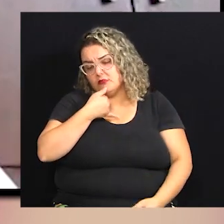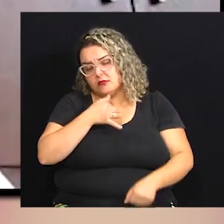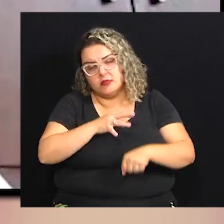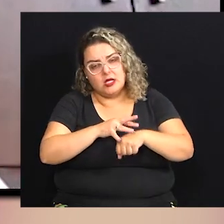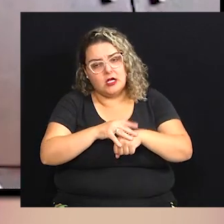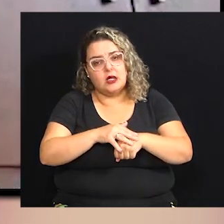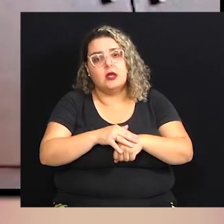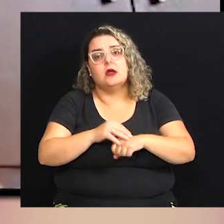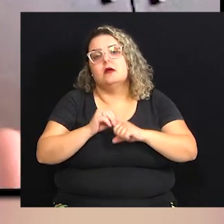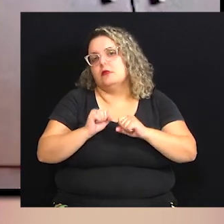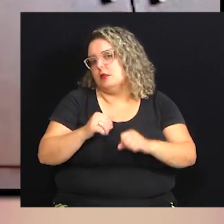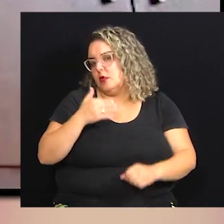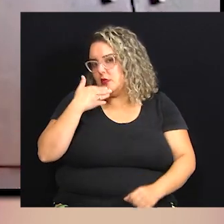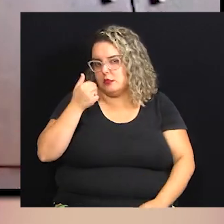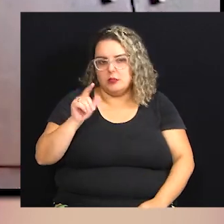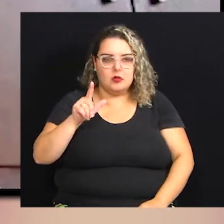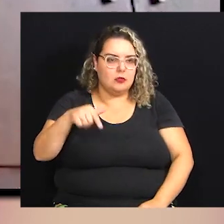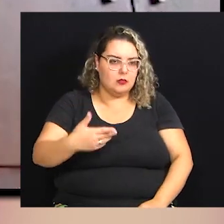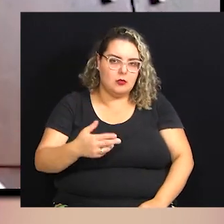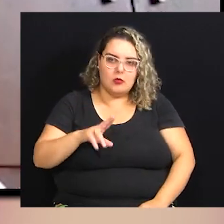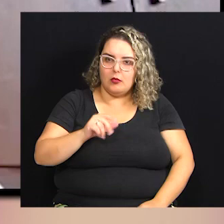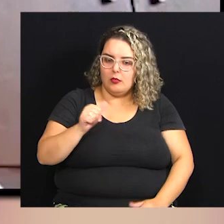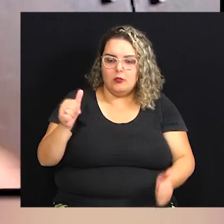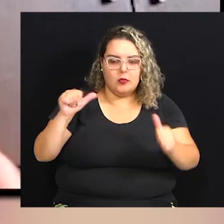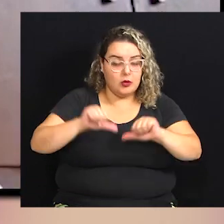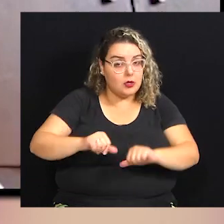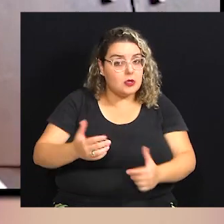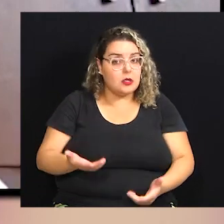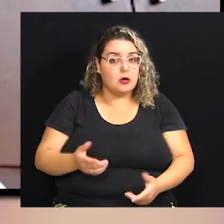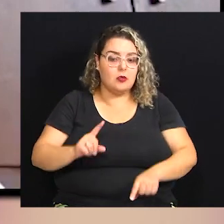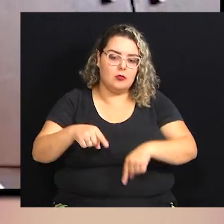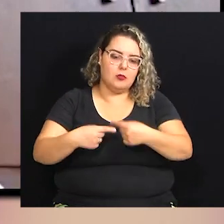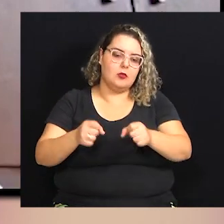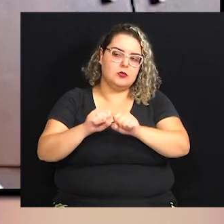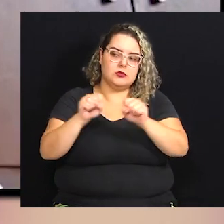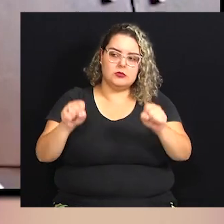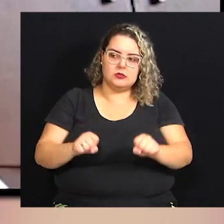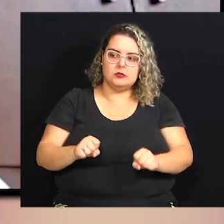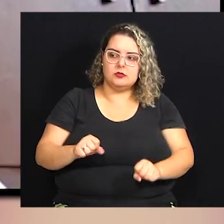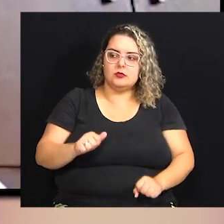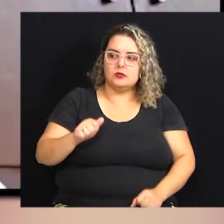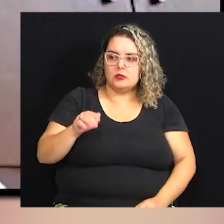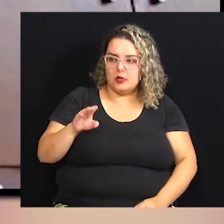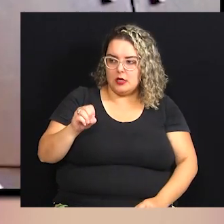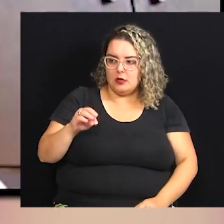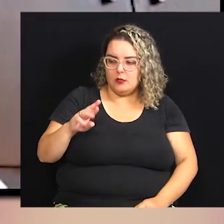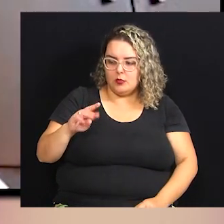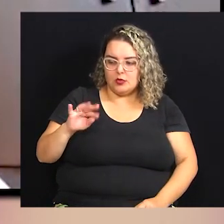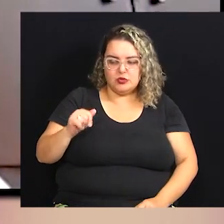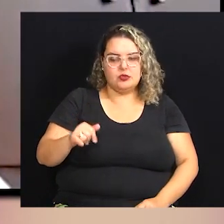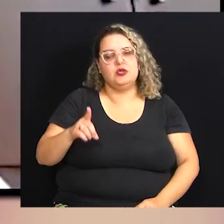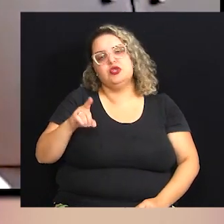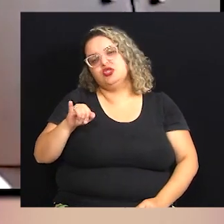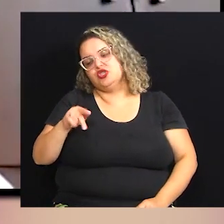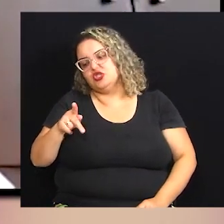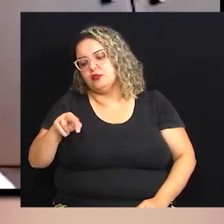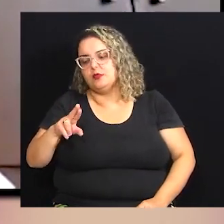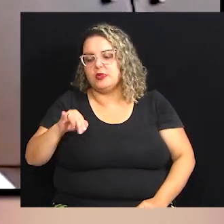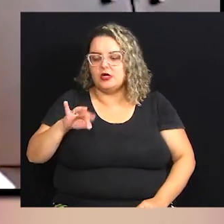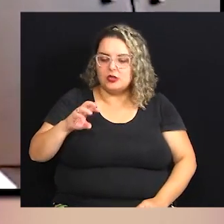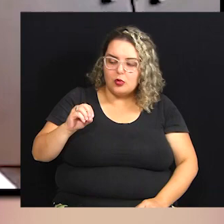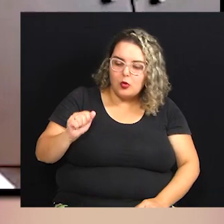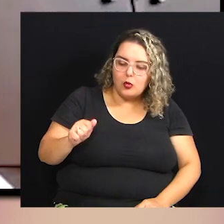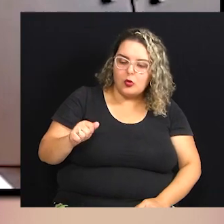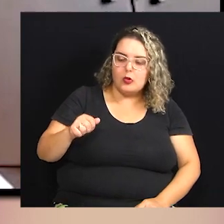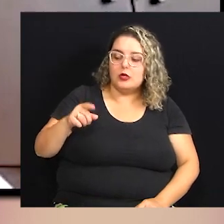tristeza patológica que depois tende a se melhorar, ou então algum outro sintoma sistêmico. Os abortivos de pirona,